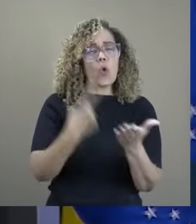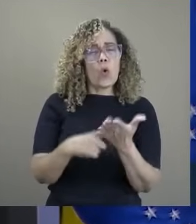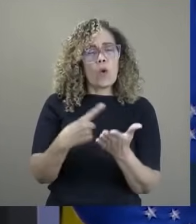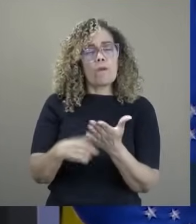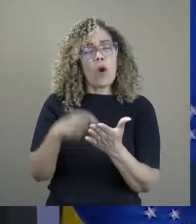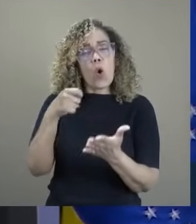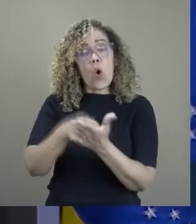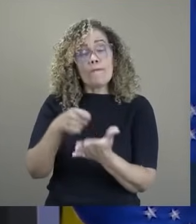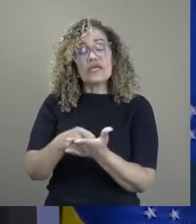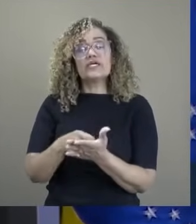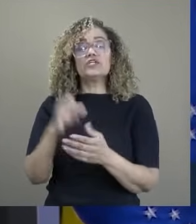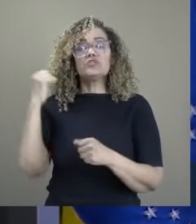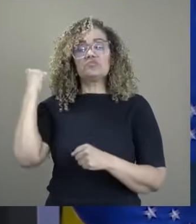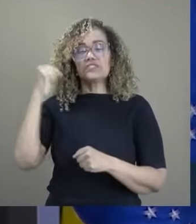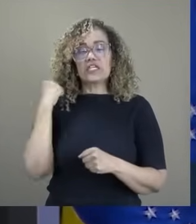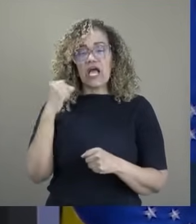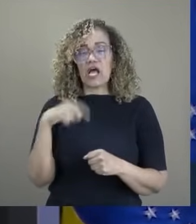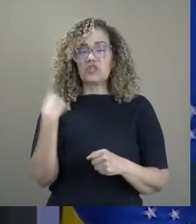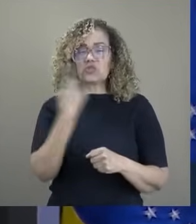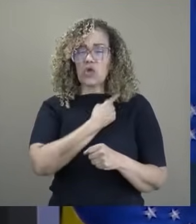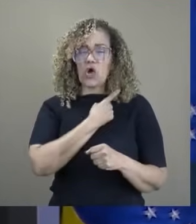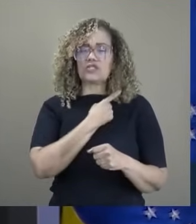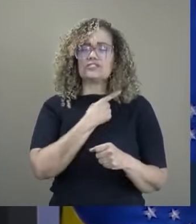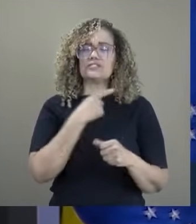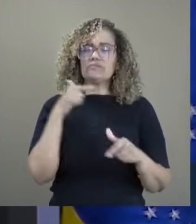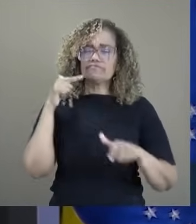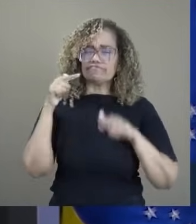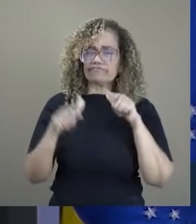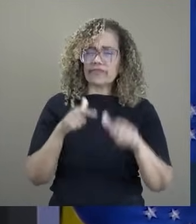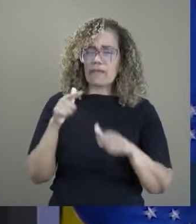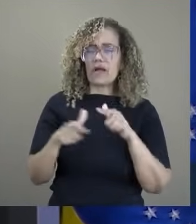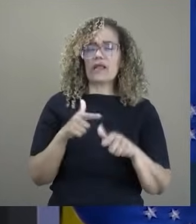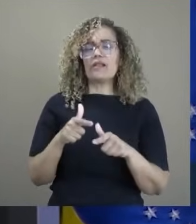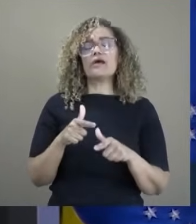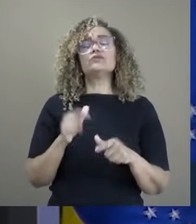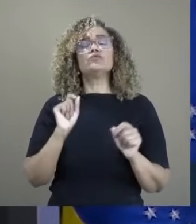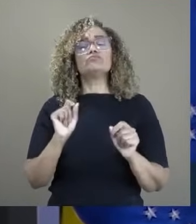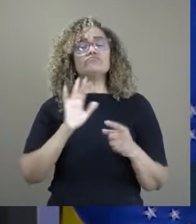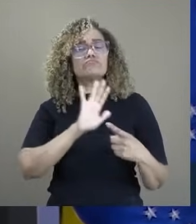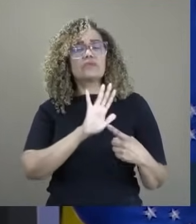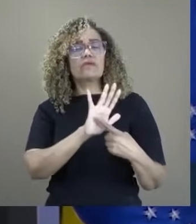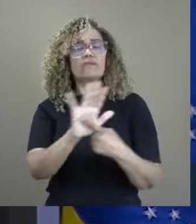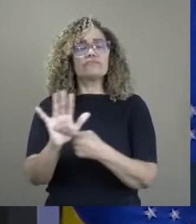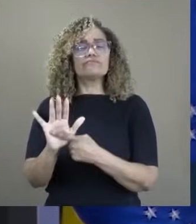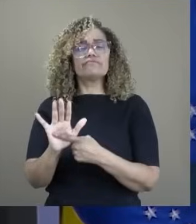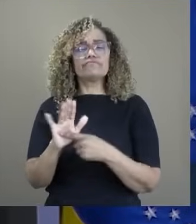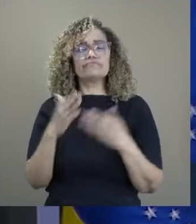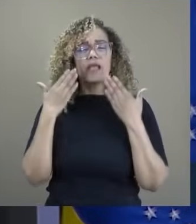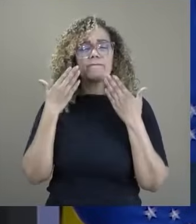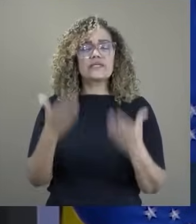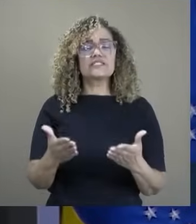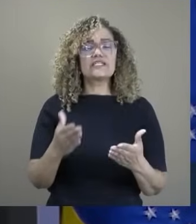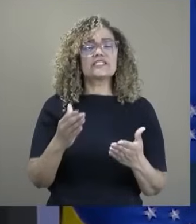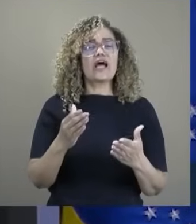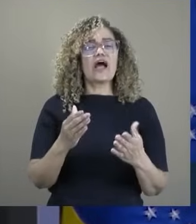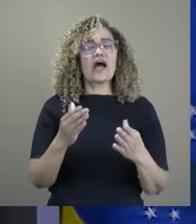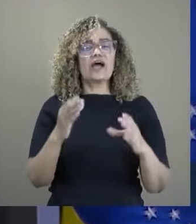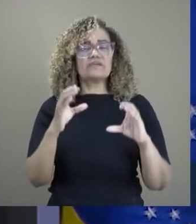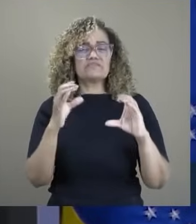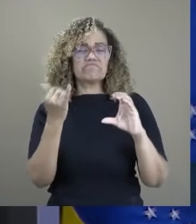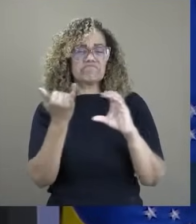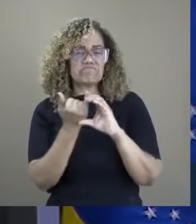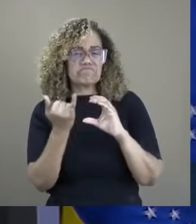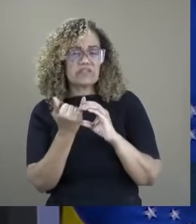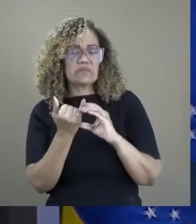trabalhando nos Bastidores para que a gente possa então apresentar um pedido de cpmi CPI